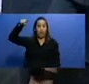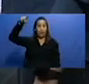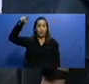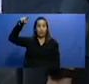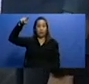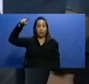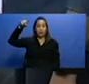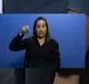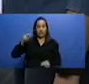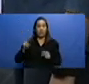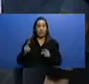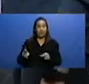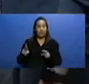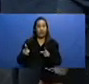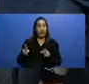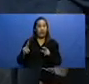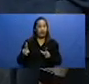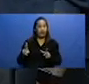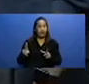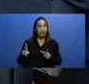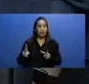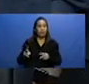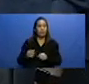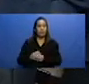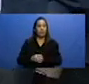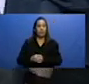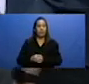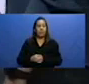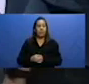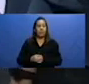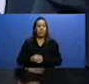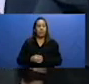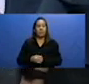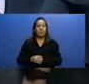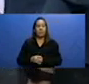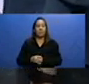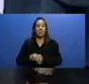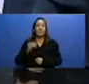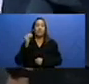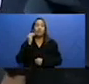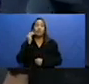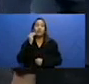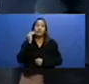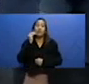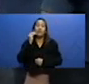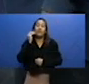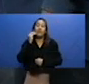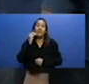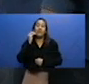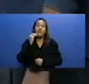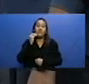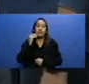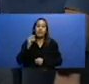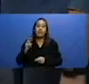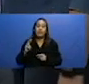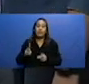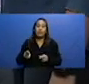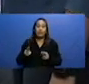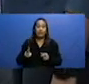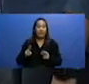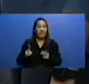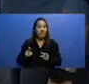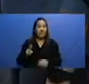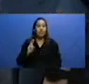Olha só a diferença entre a coluna do 2 e a coluna do 7. Tá vendo? Então, qual será a